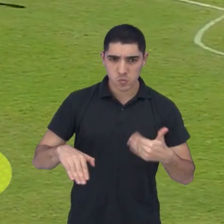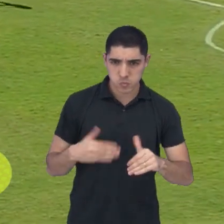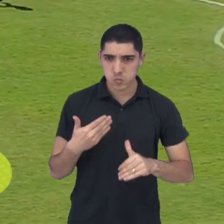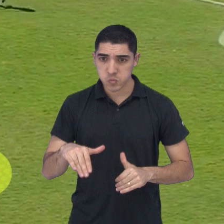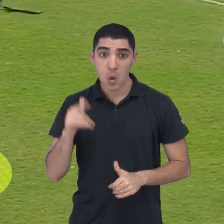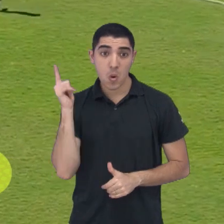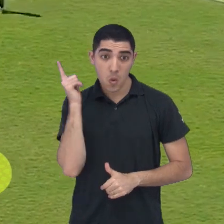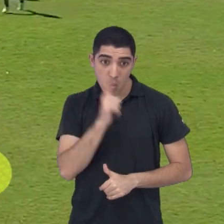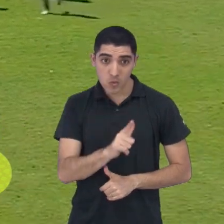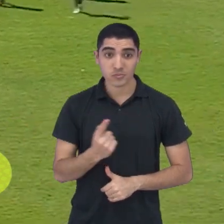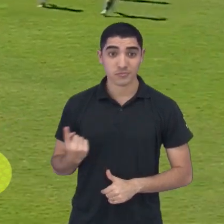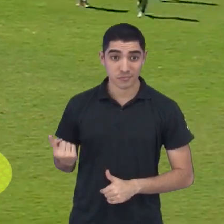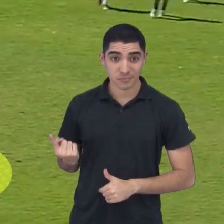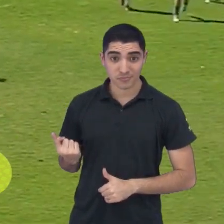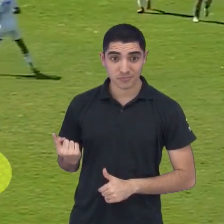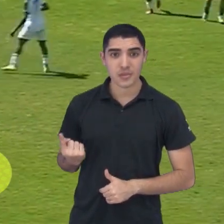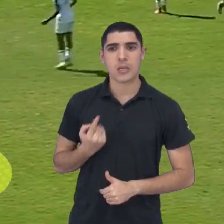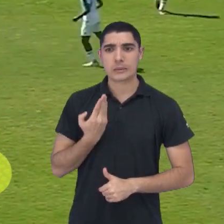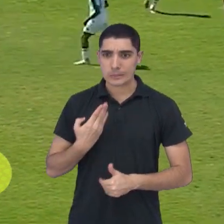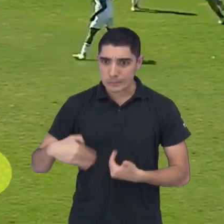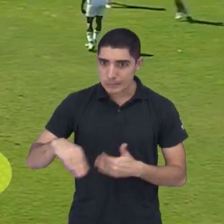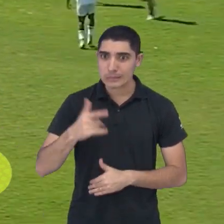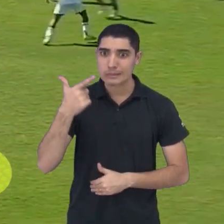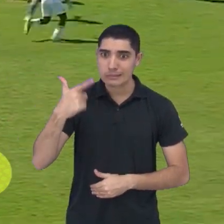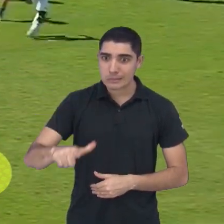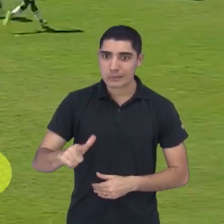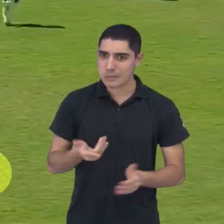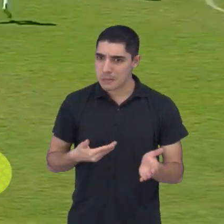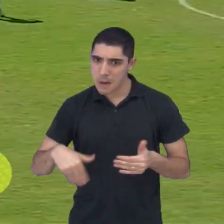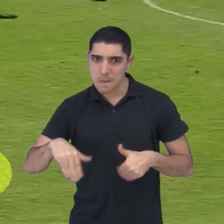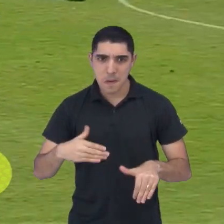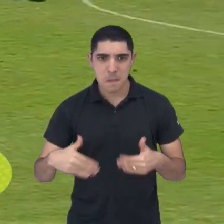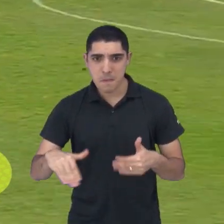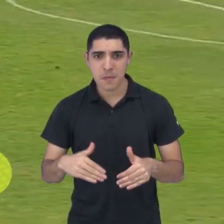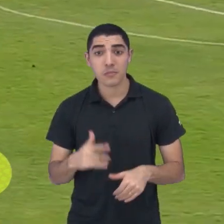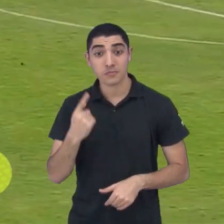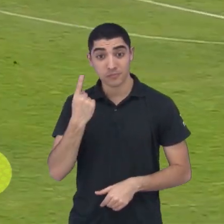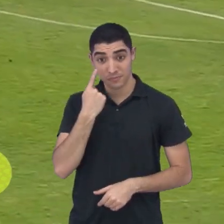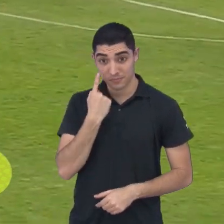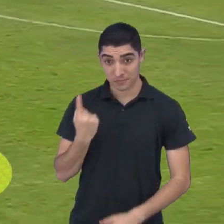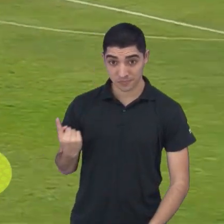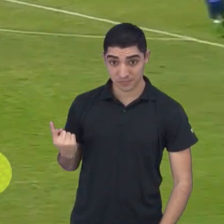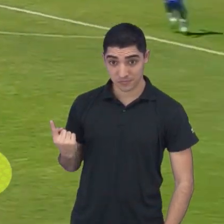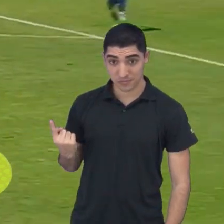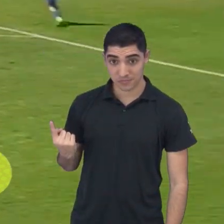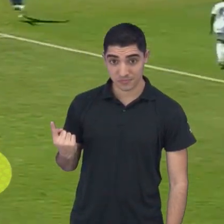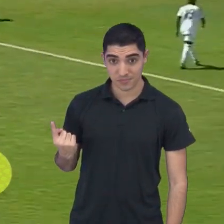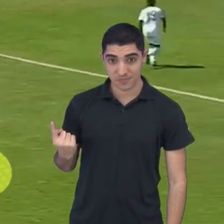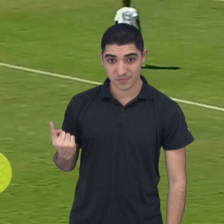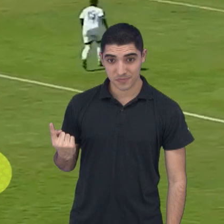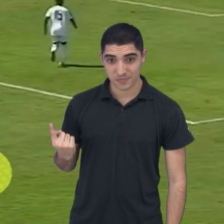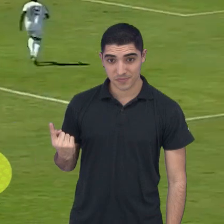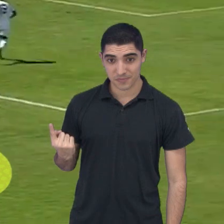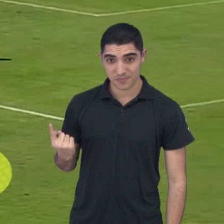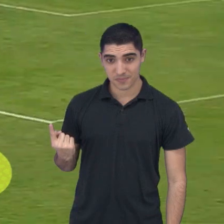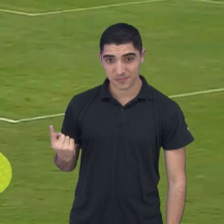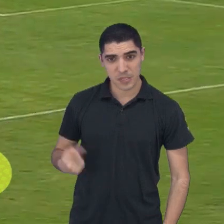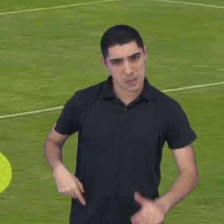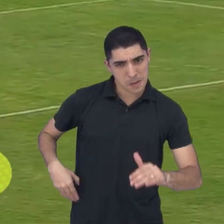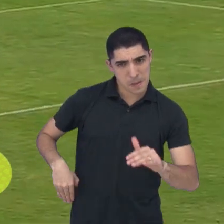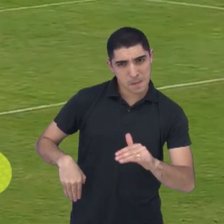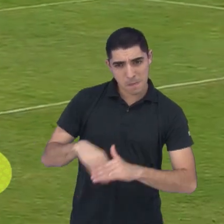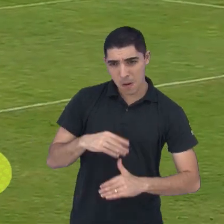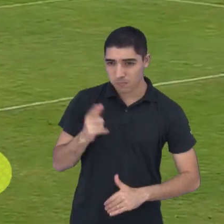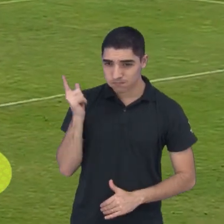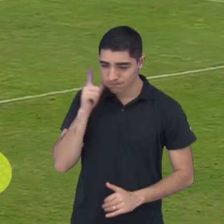meio, passou pelos 2, fez fila, passou mais um. Carregou na intermediária, tabelou com o Matheus Melo e recebeu de volta. E da linha da grande